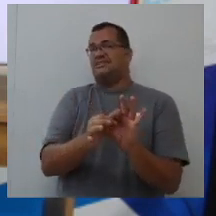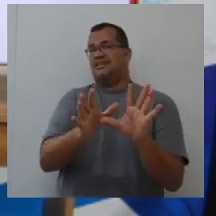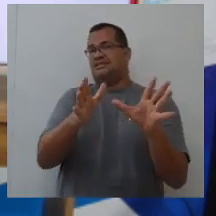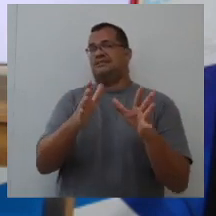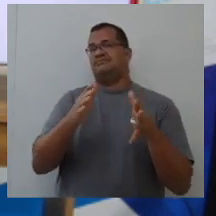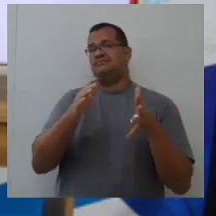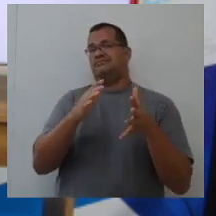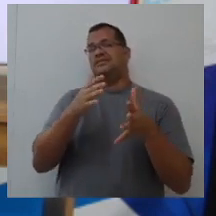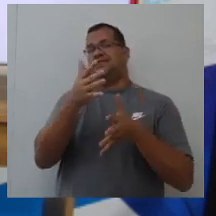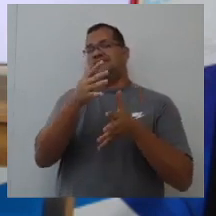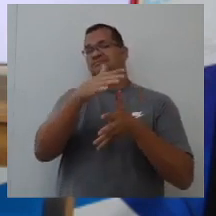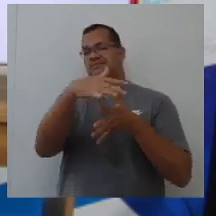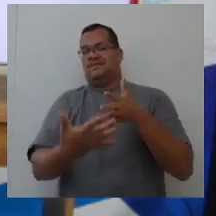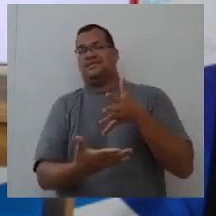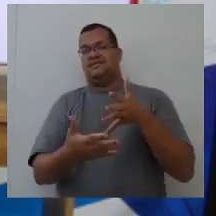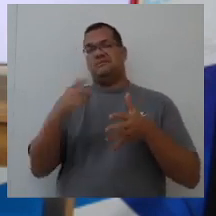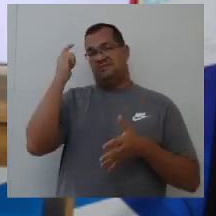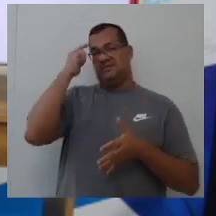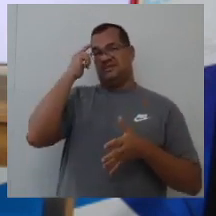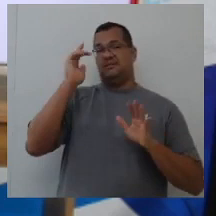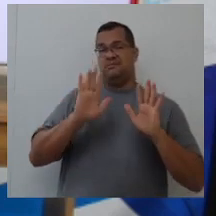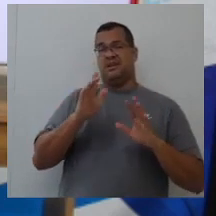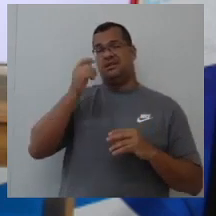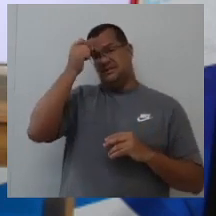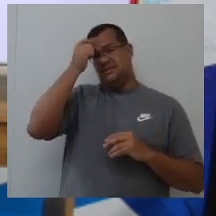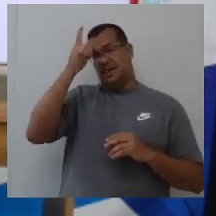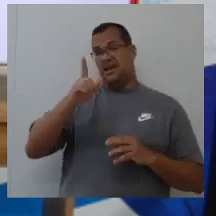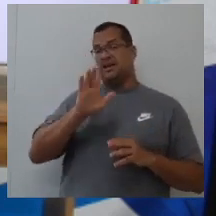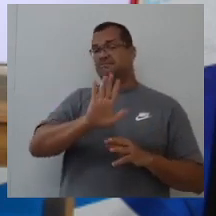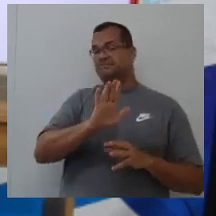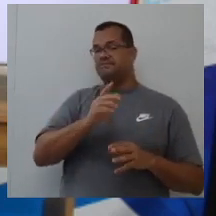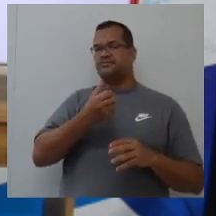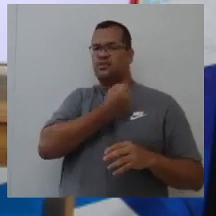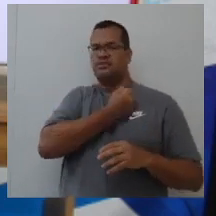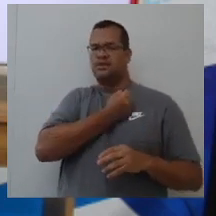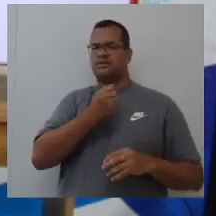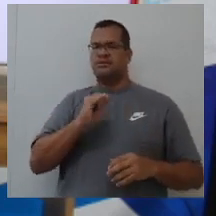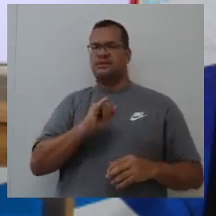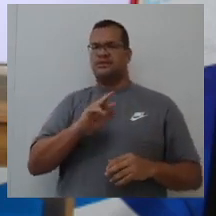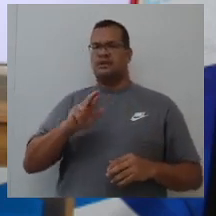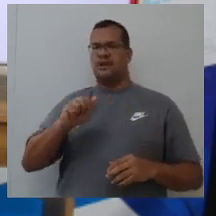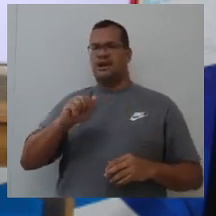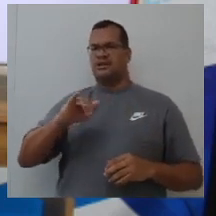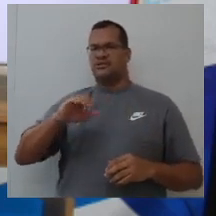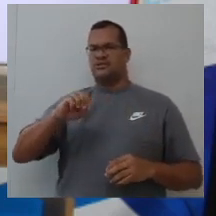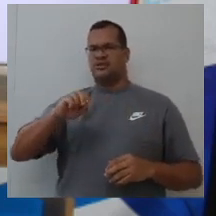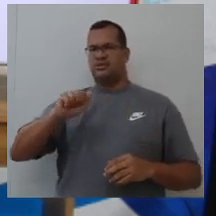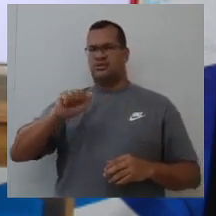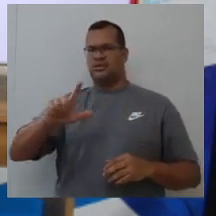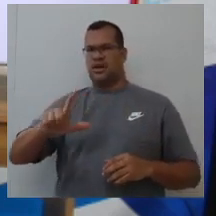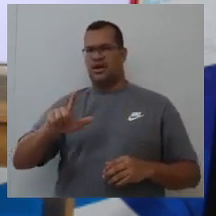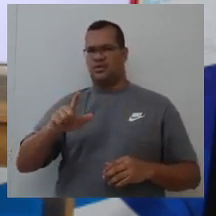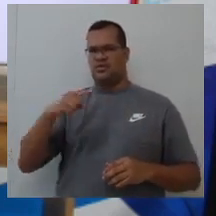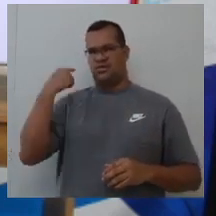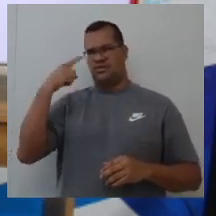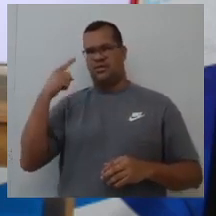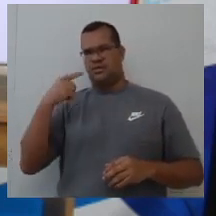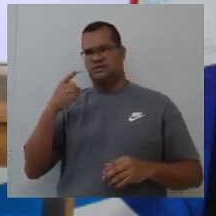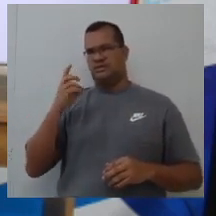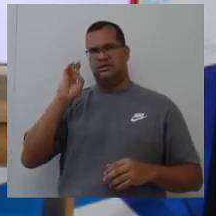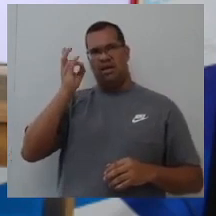de Libras, mas saca a ideia. Número irracional não é ideia de ser louco,